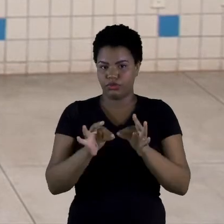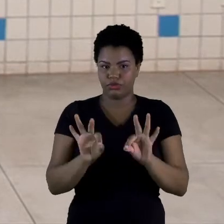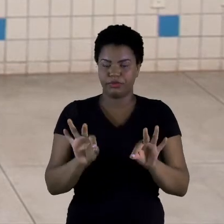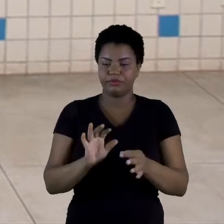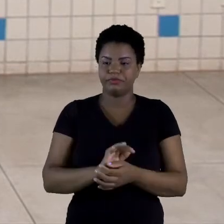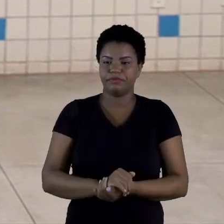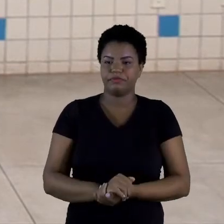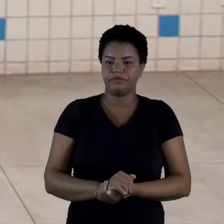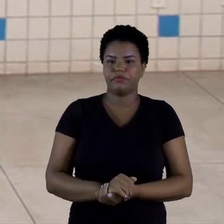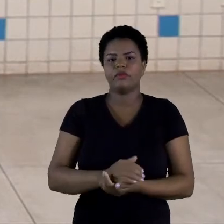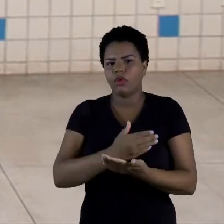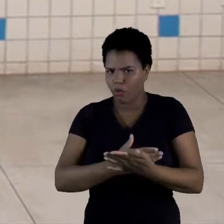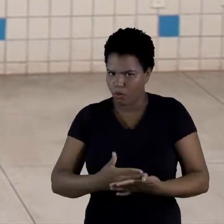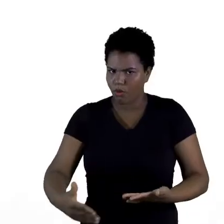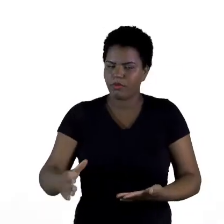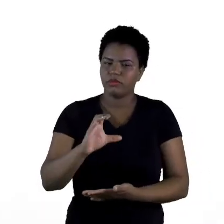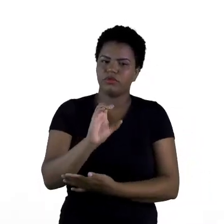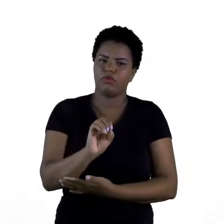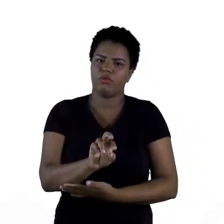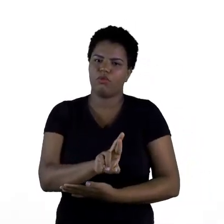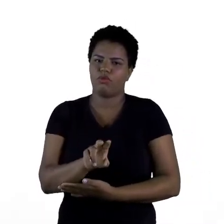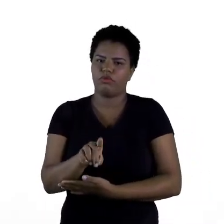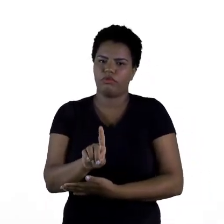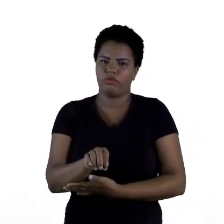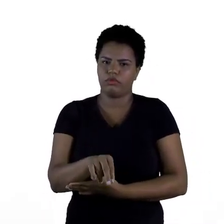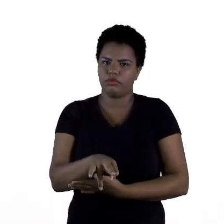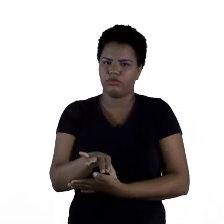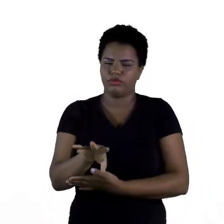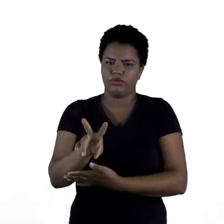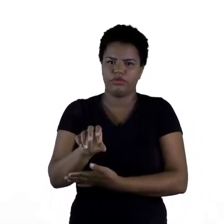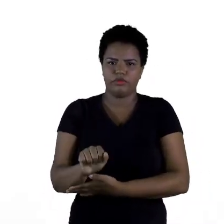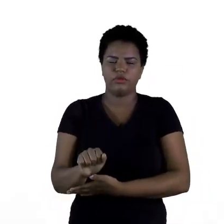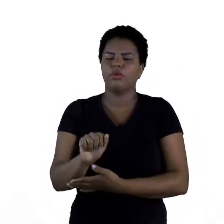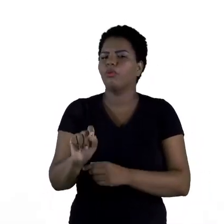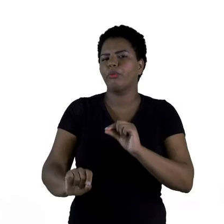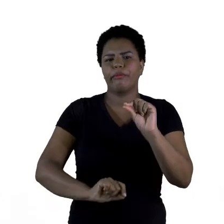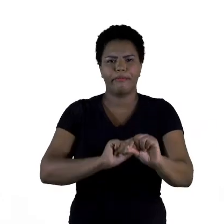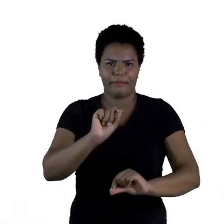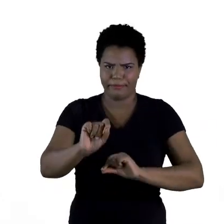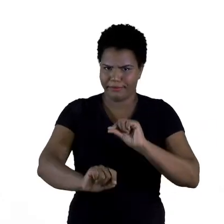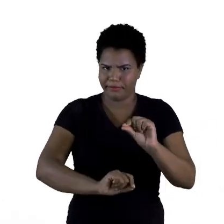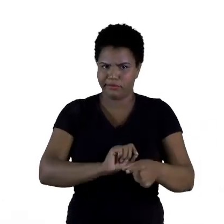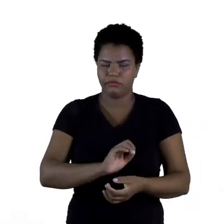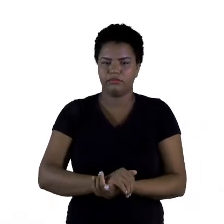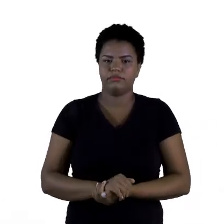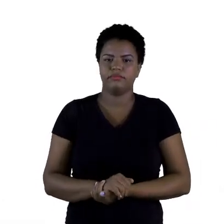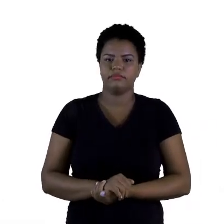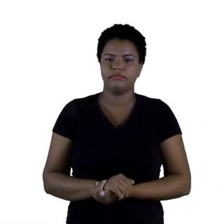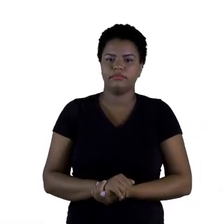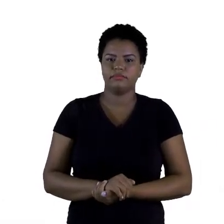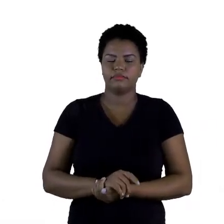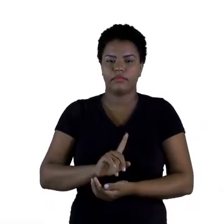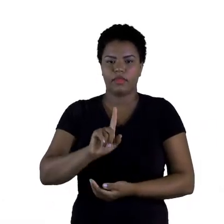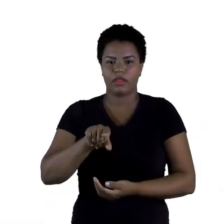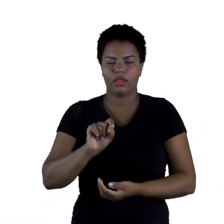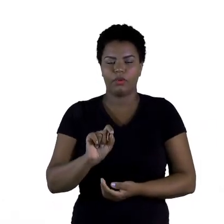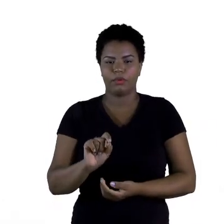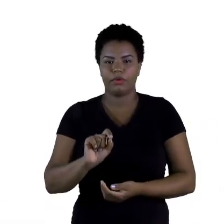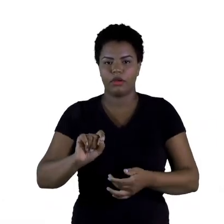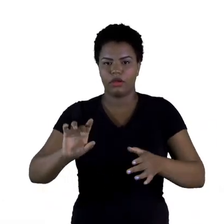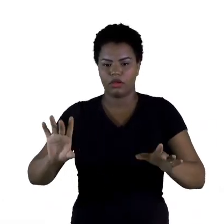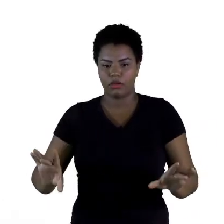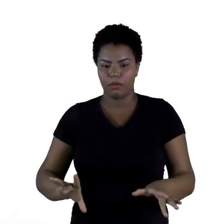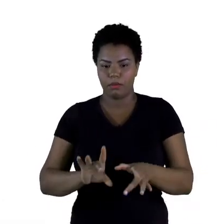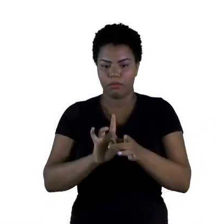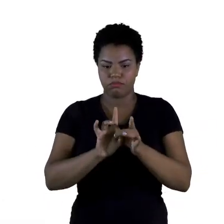pelas coordenativas. O que são conjunções coordenativas? São aquelas que ligam duas orações